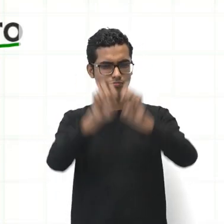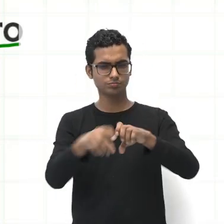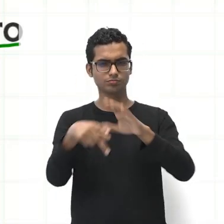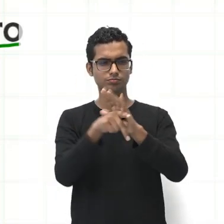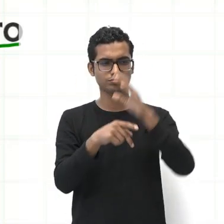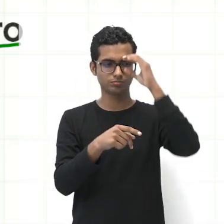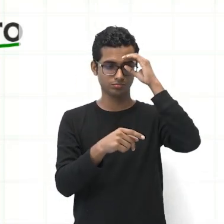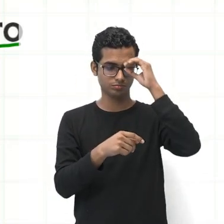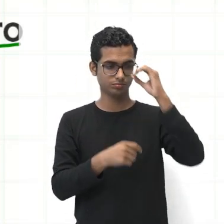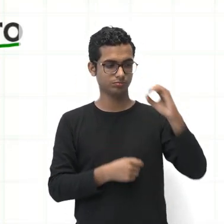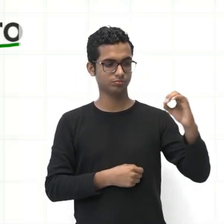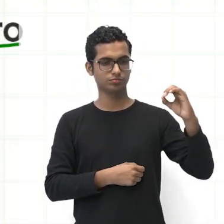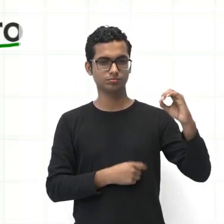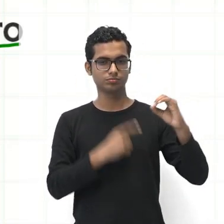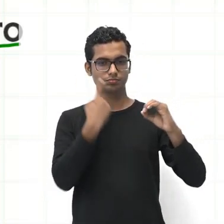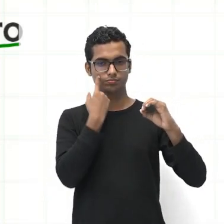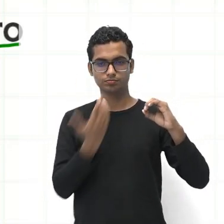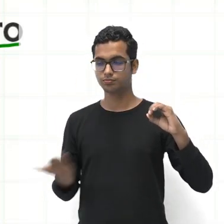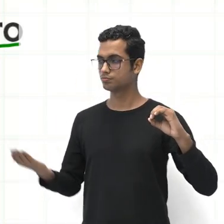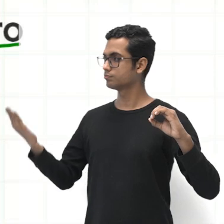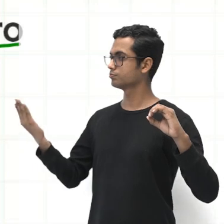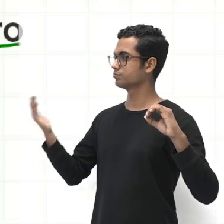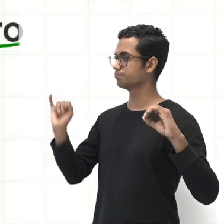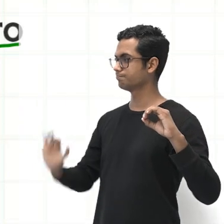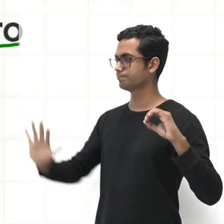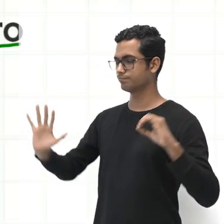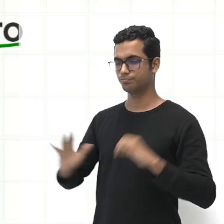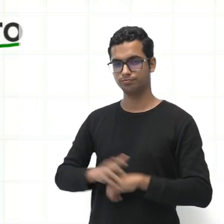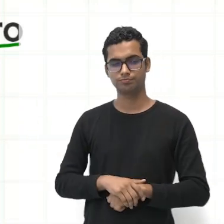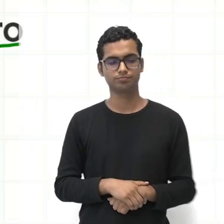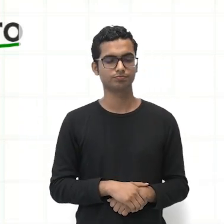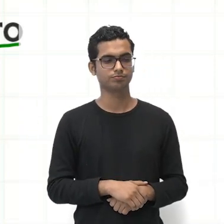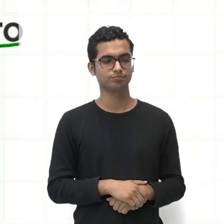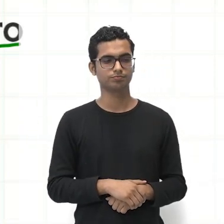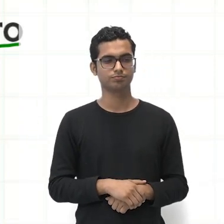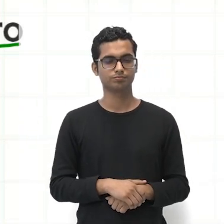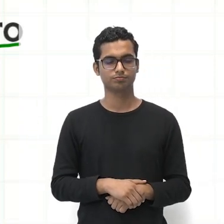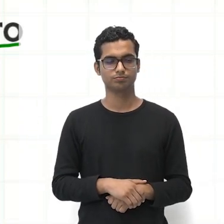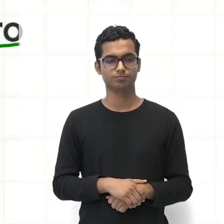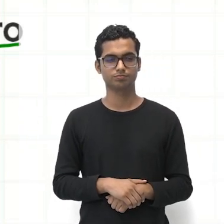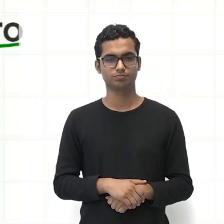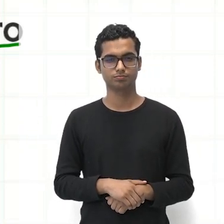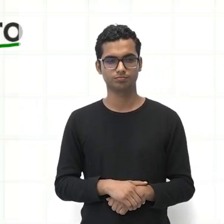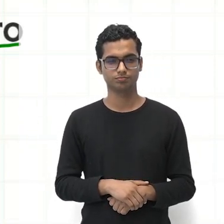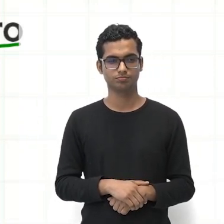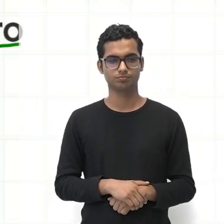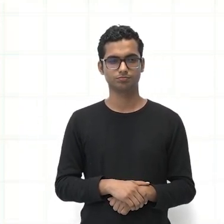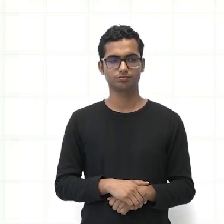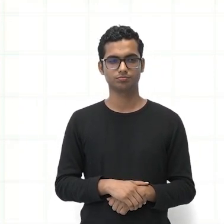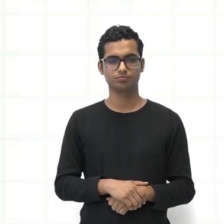é essa formação da imagem, certo?